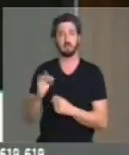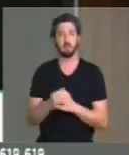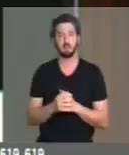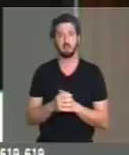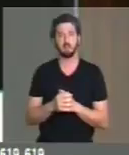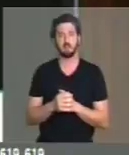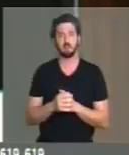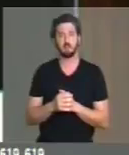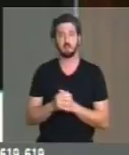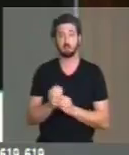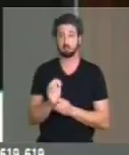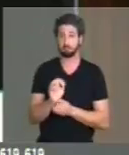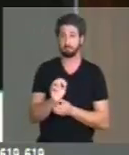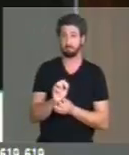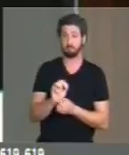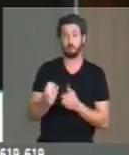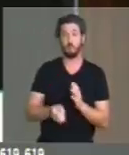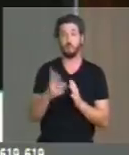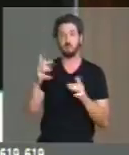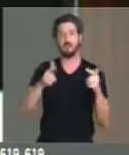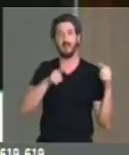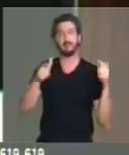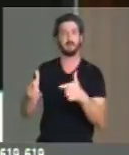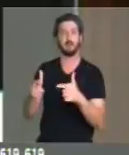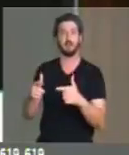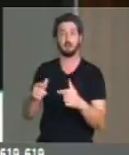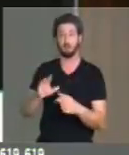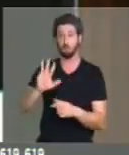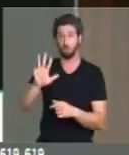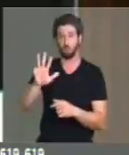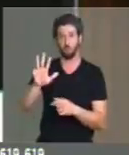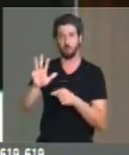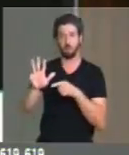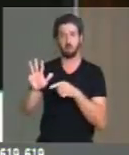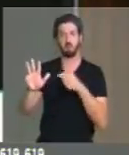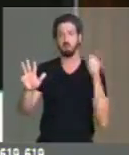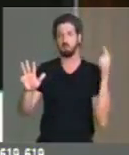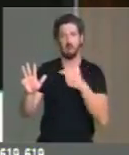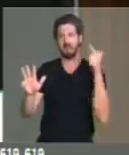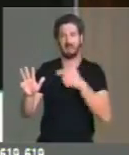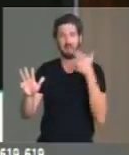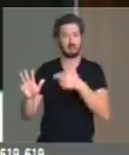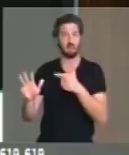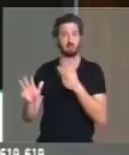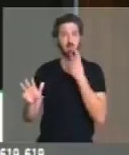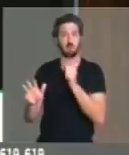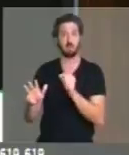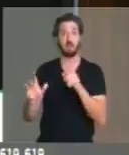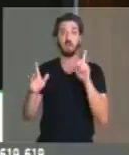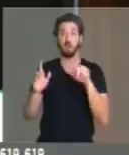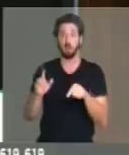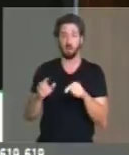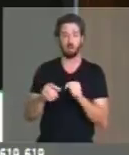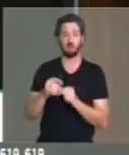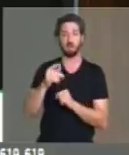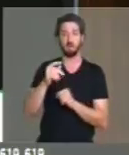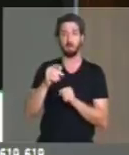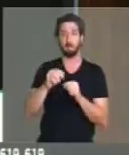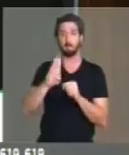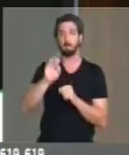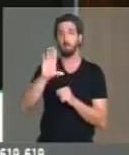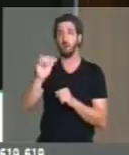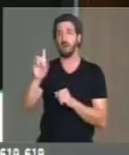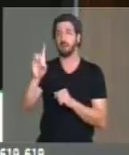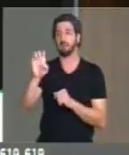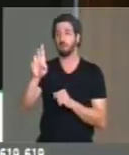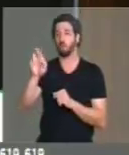Trabalhadores. Quantidade de ataques que Lula definiu claramente. É uma pré-boca de urna, deveria